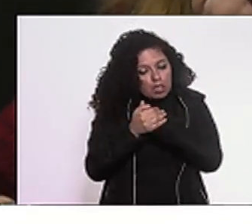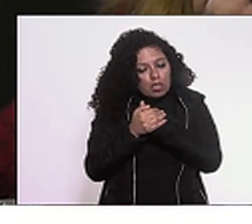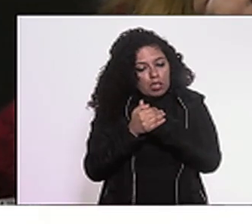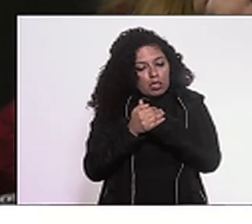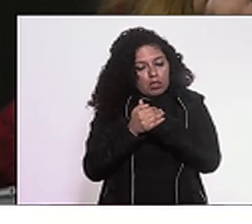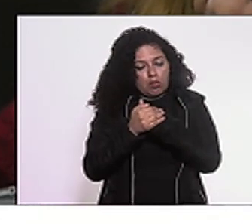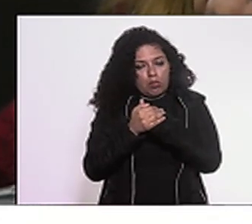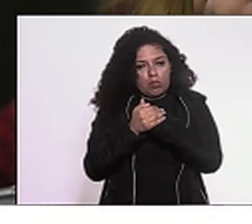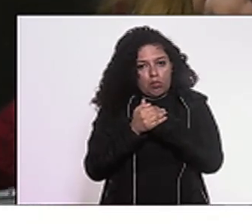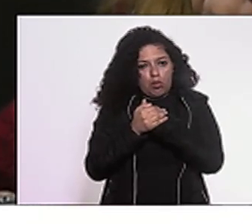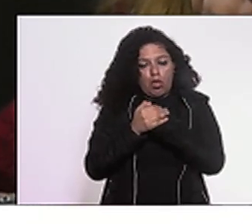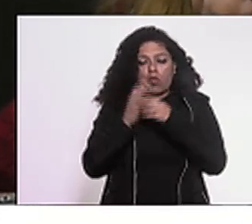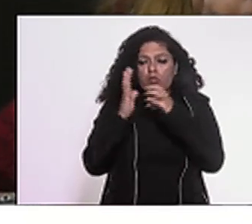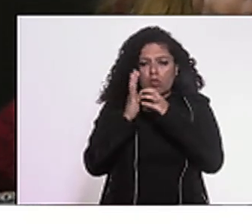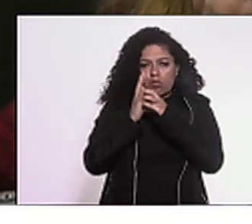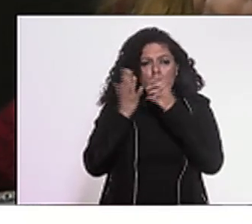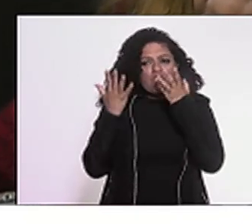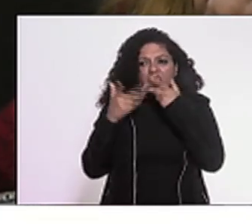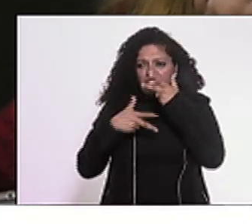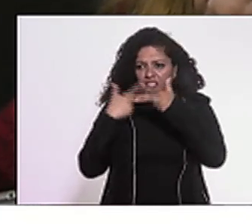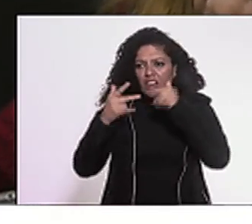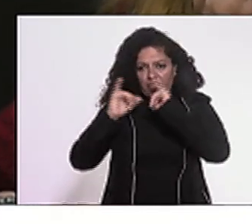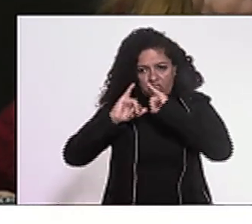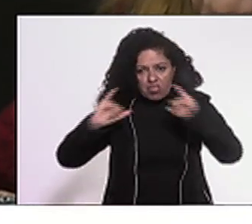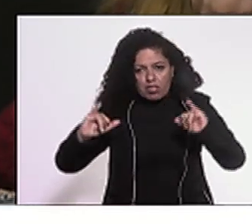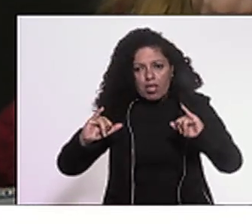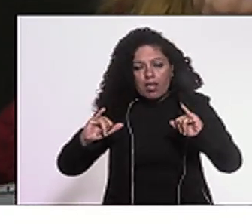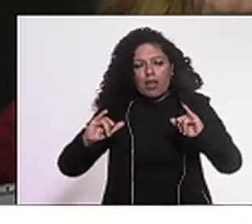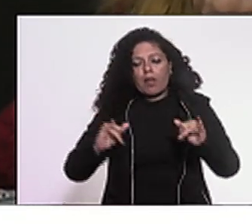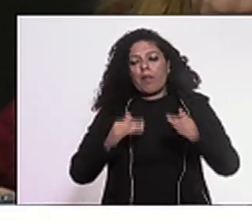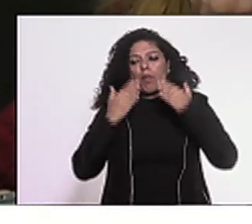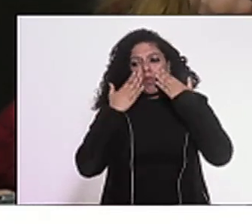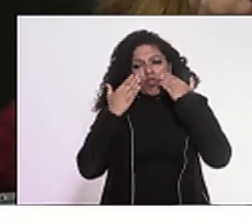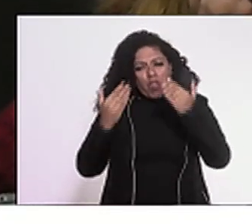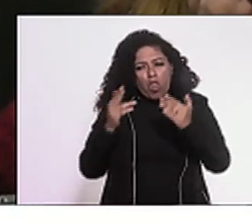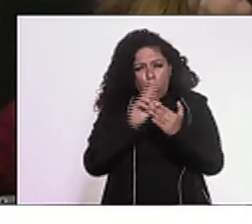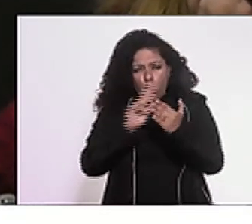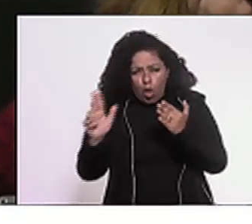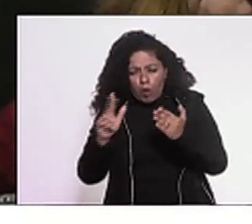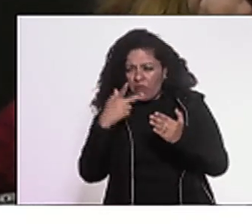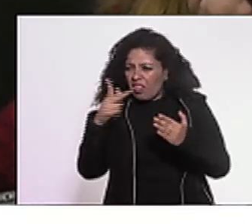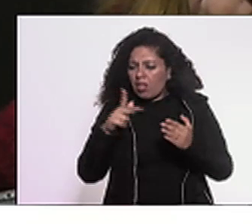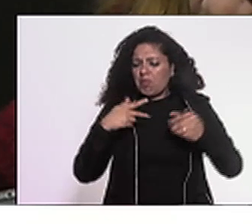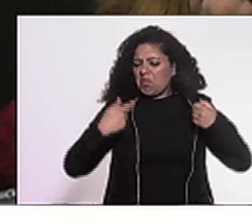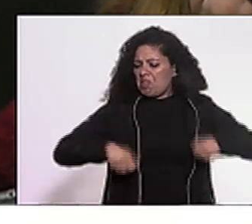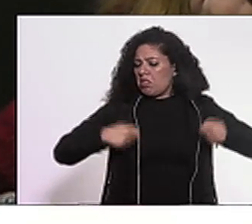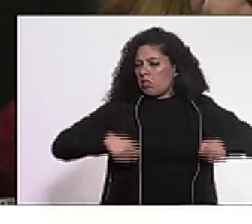servidor. O servidor quer fazer a denúncia, ele faz, sem se expor.